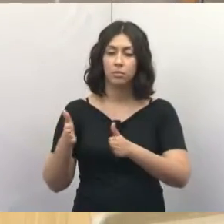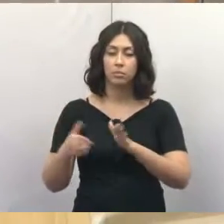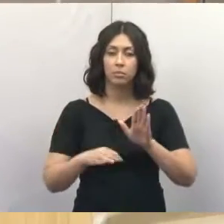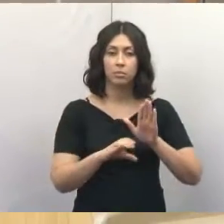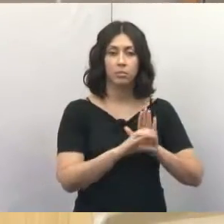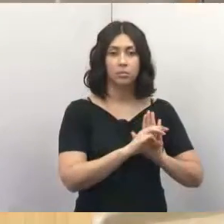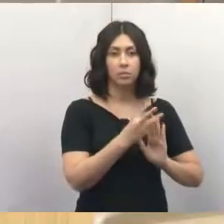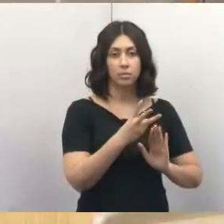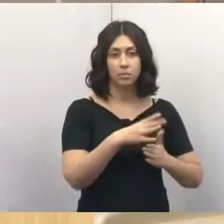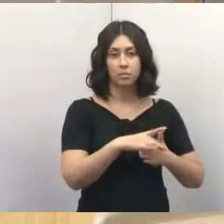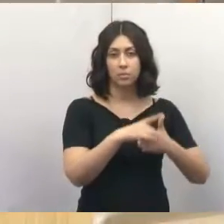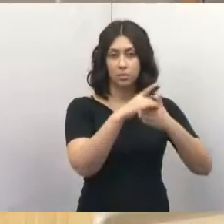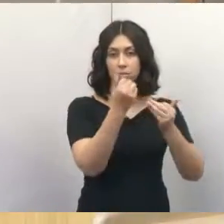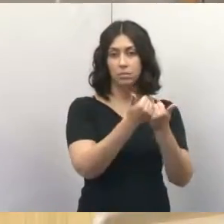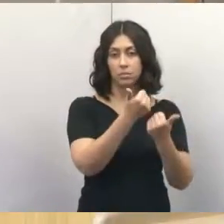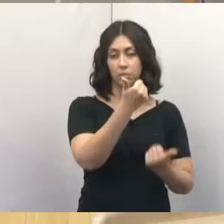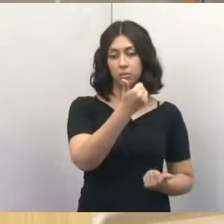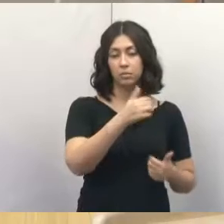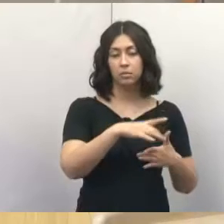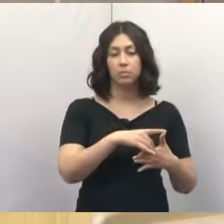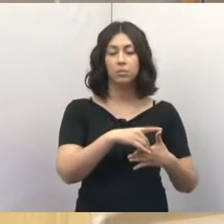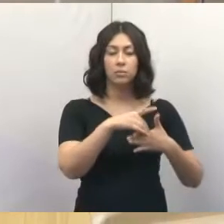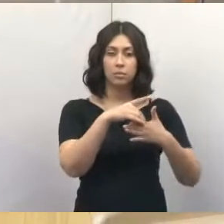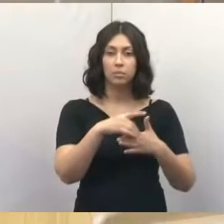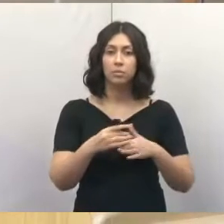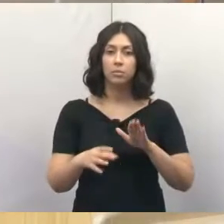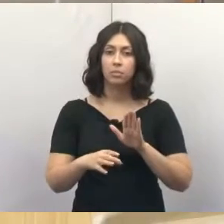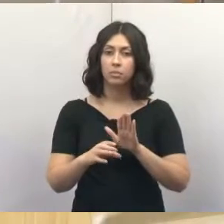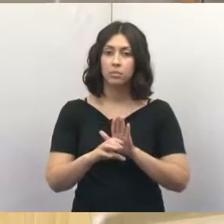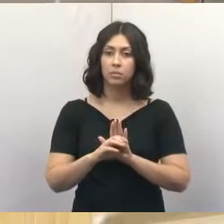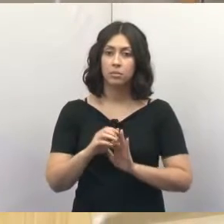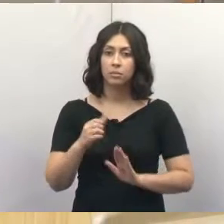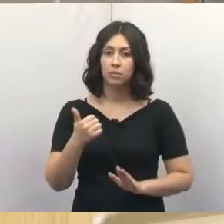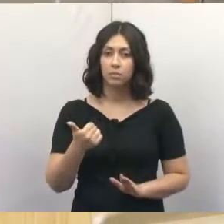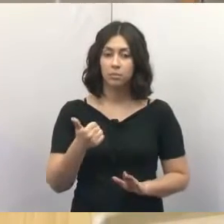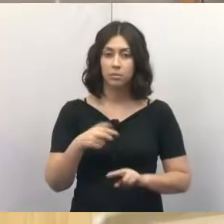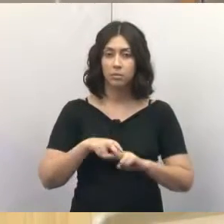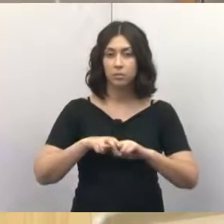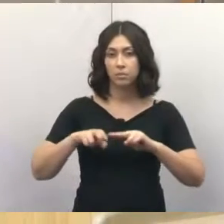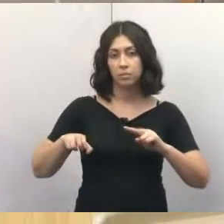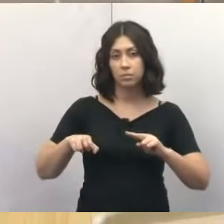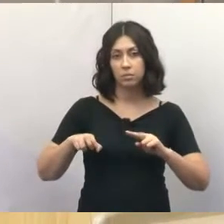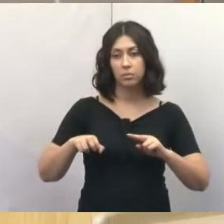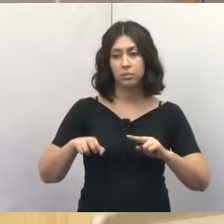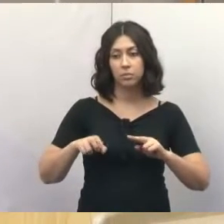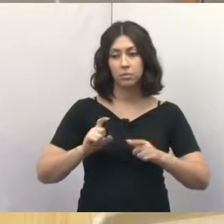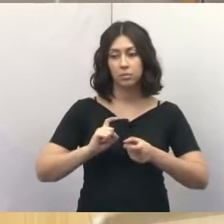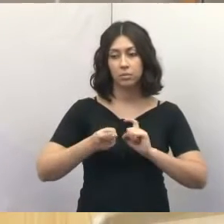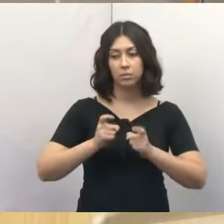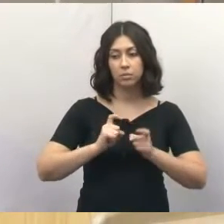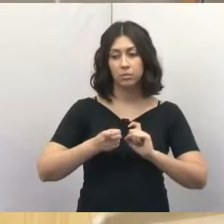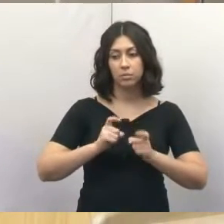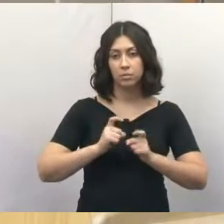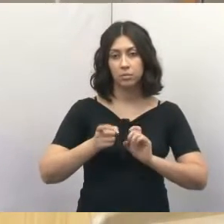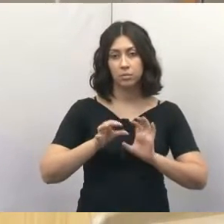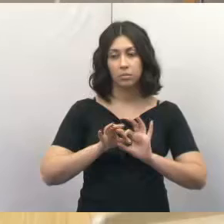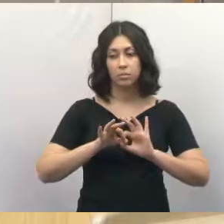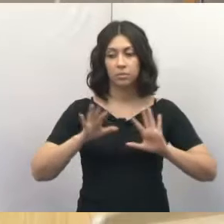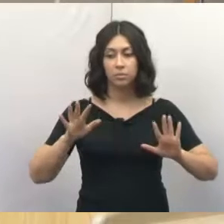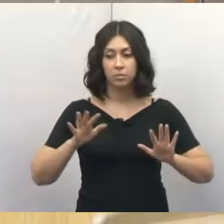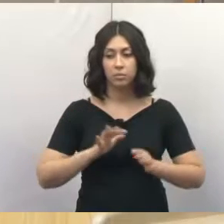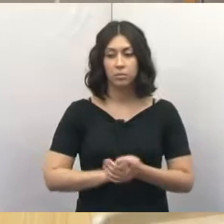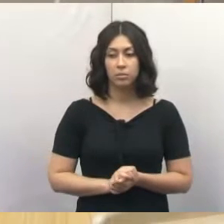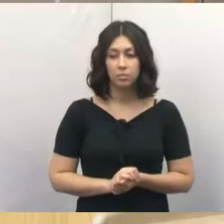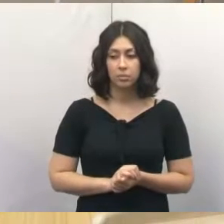3, dos líderes e vice-líderes. Título 3, dos órgãos da Câmara. Capítulo 1, da mesa. Seção 1, disposições